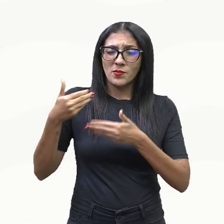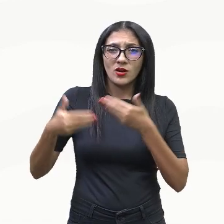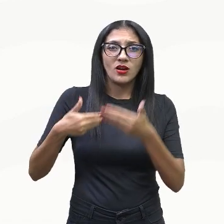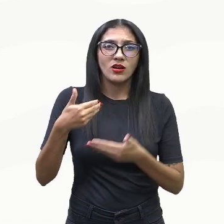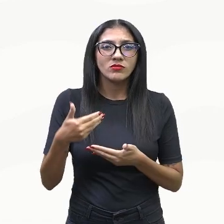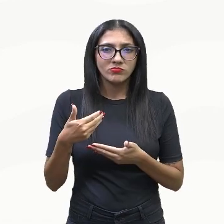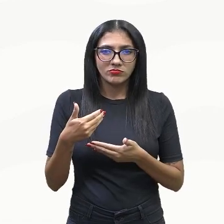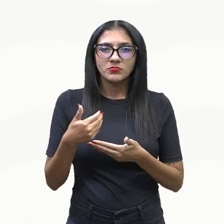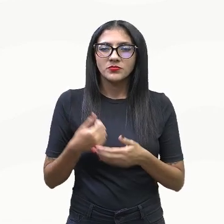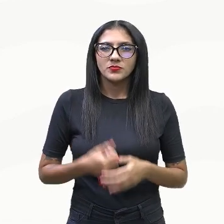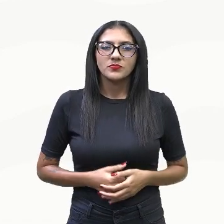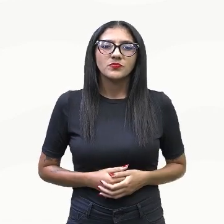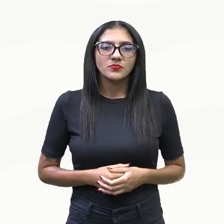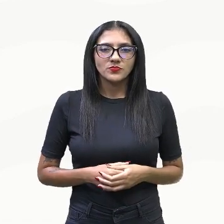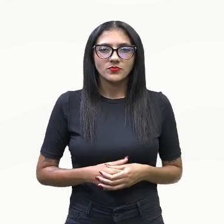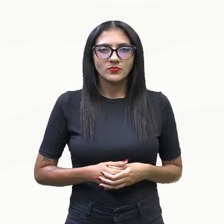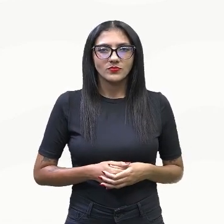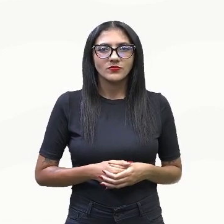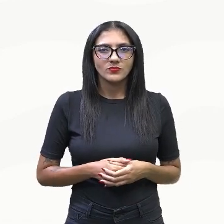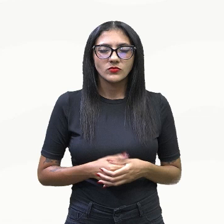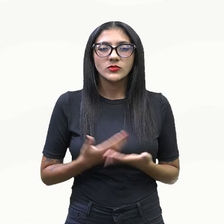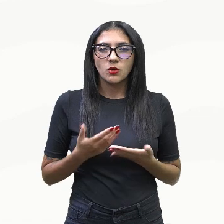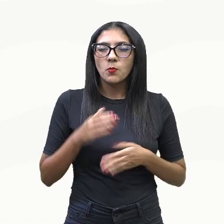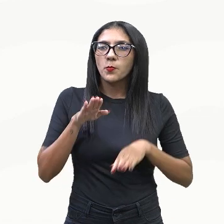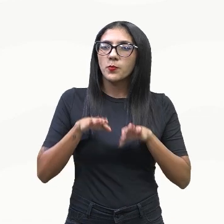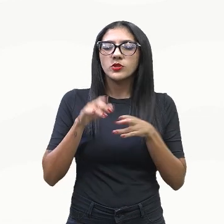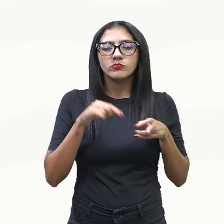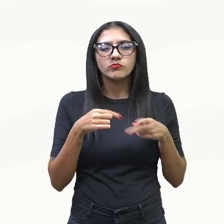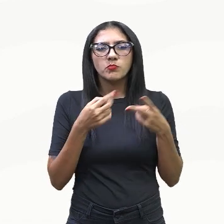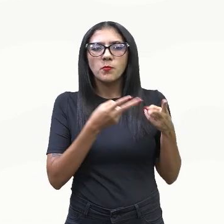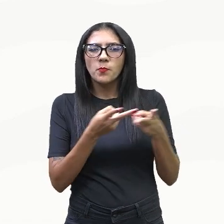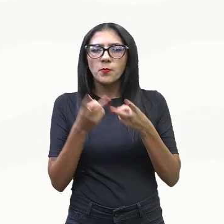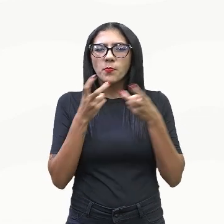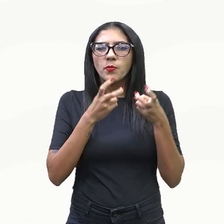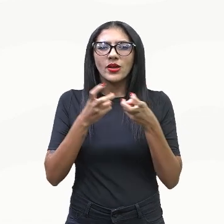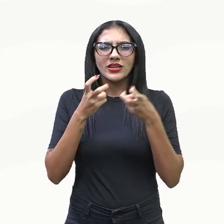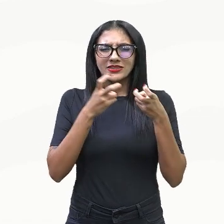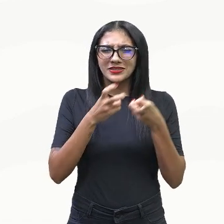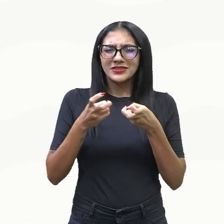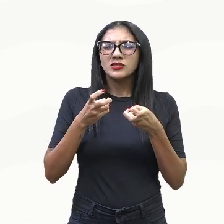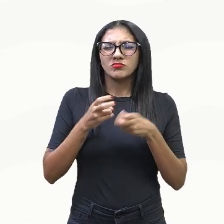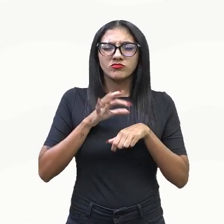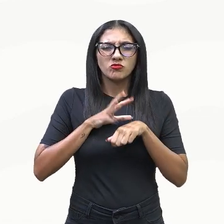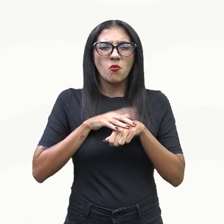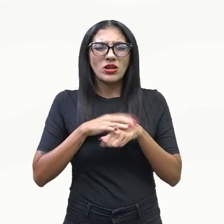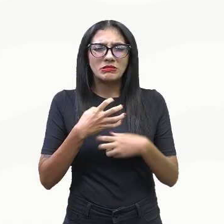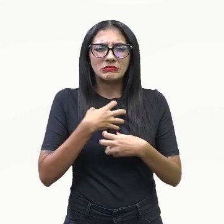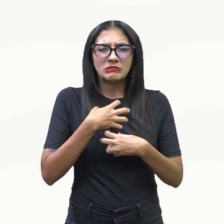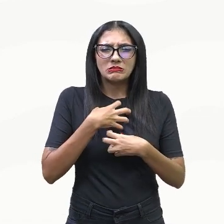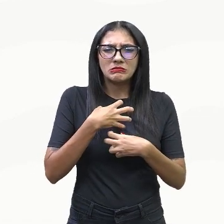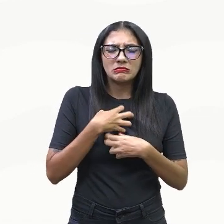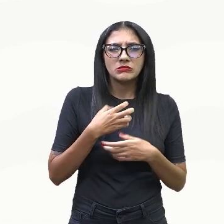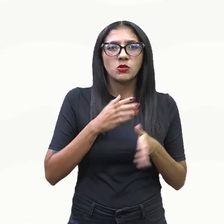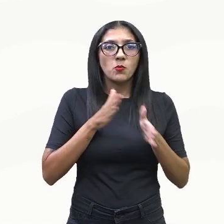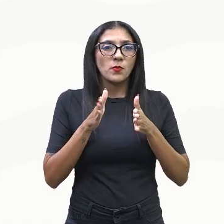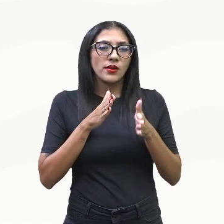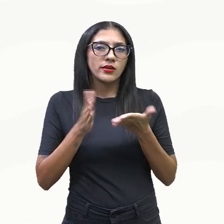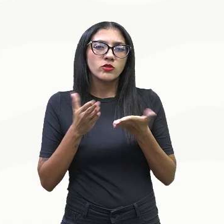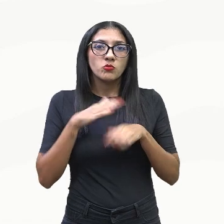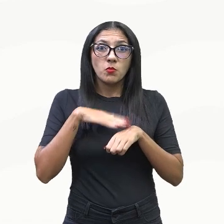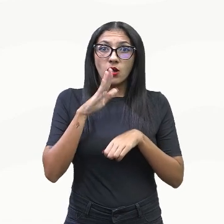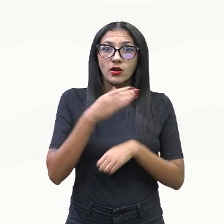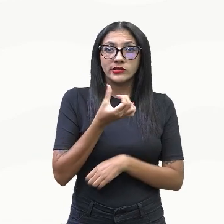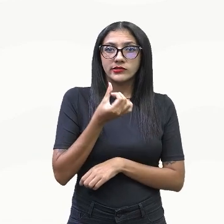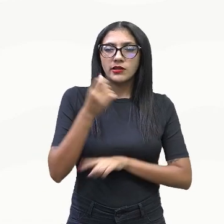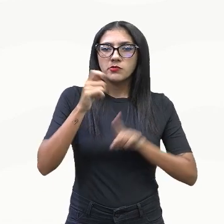vida toda. Normalmente, os problemas persistem por período superior a 6